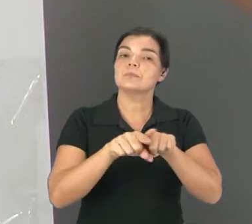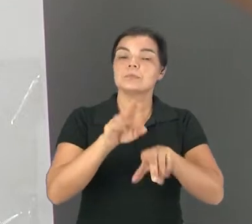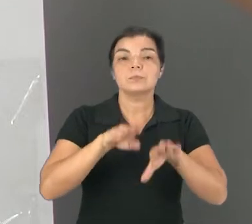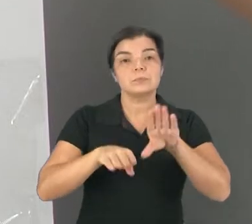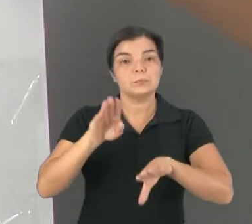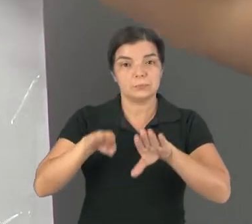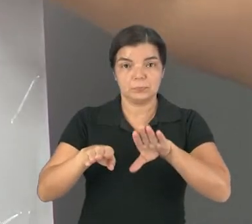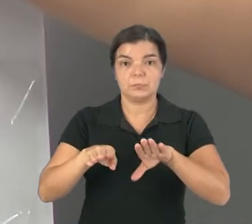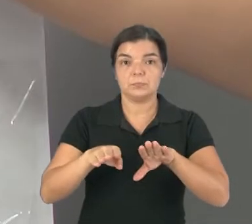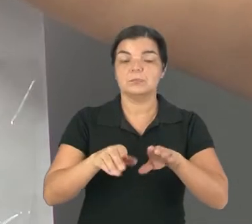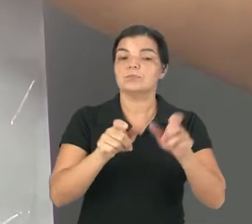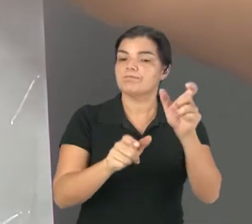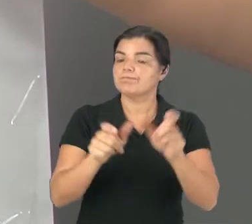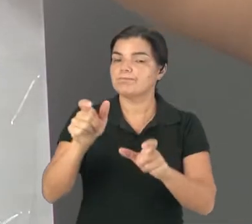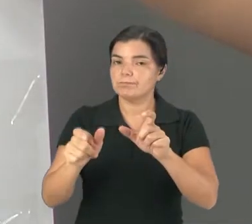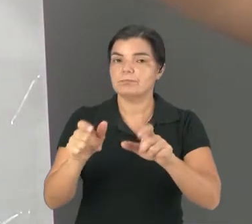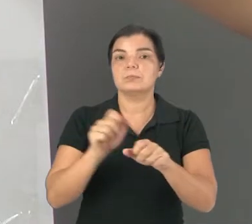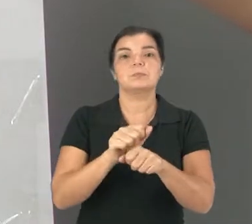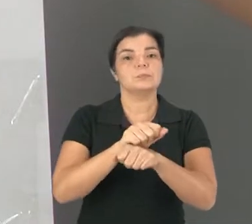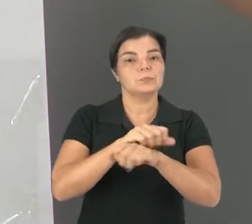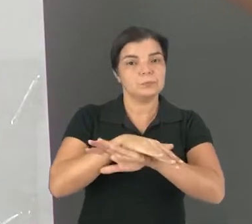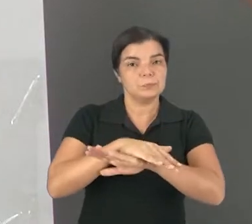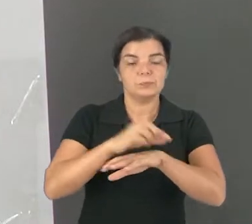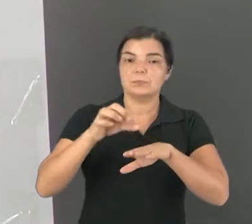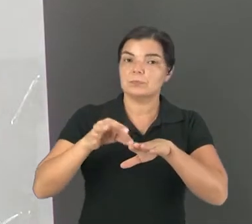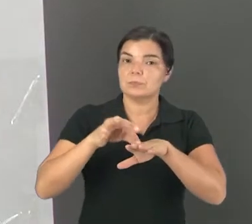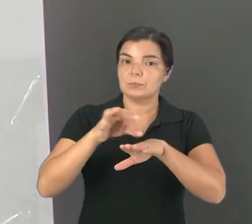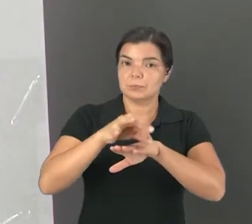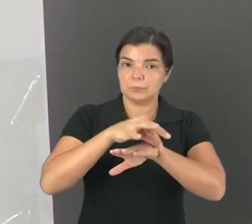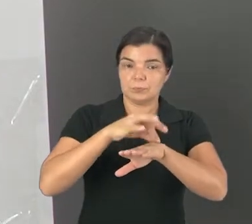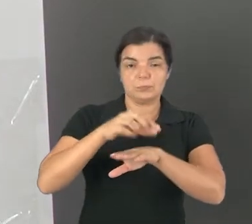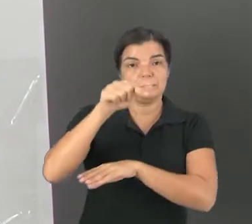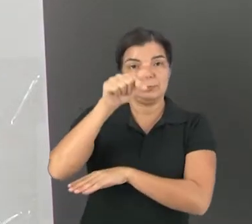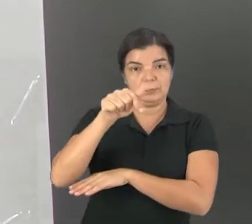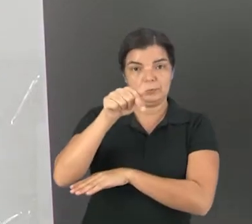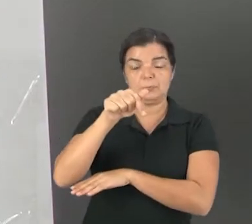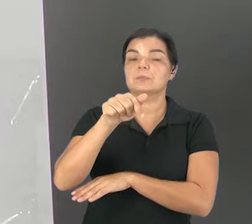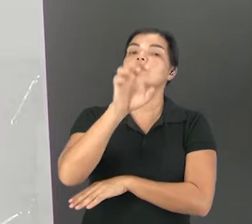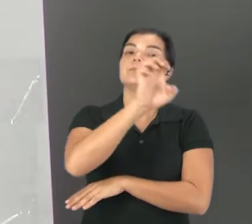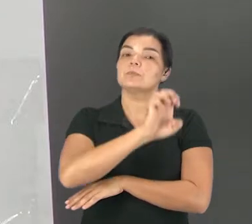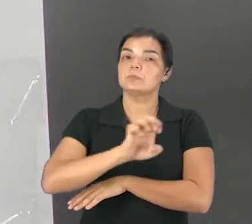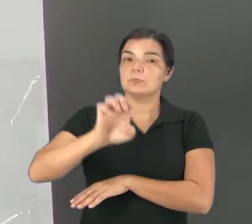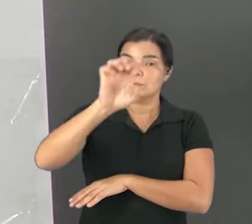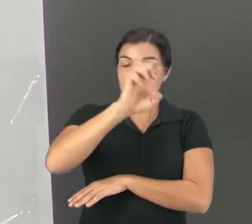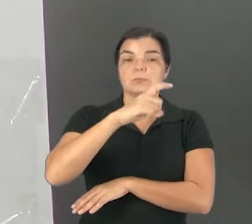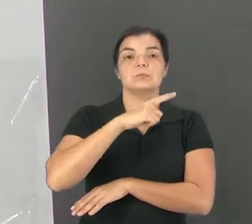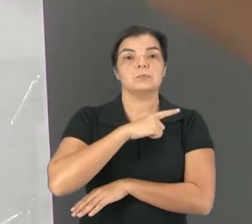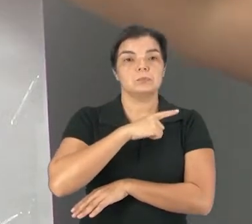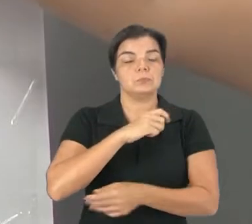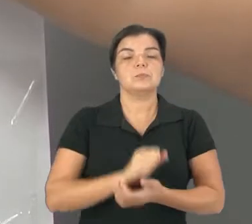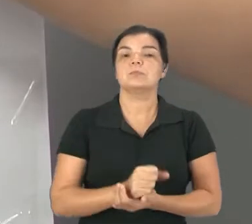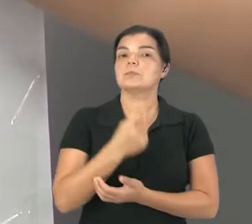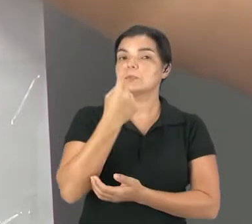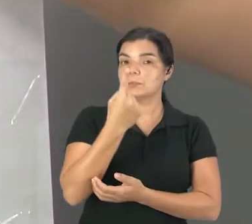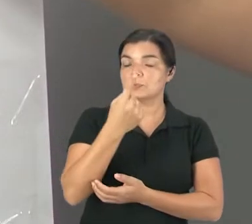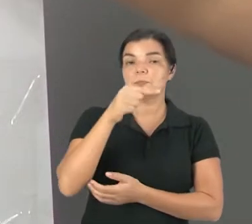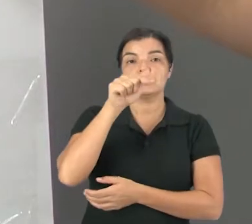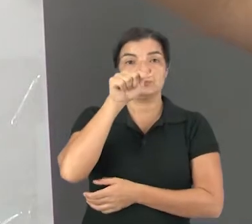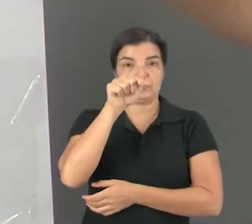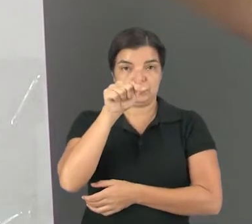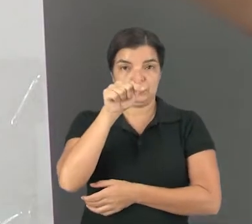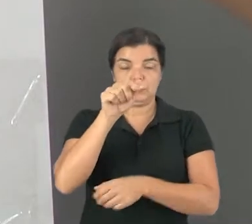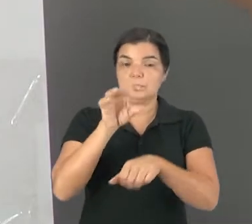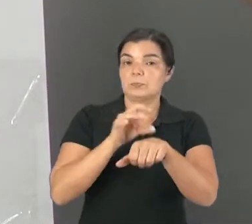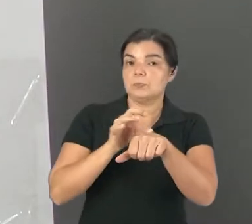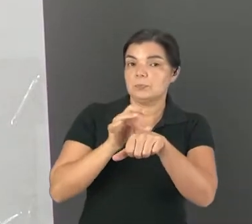depende da espécie. A joaninha de 7 pontos da Europa pode ter de 1 a 7